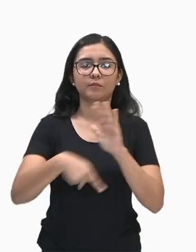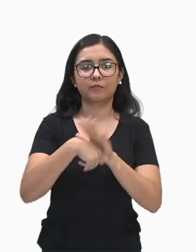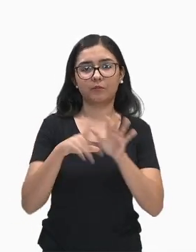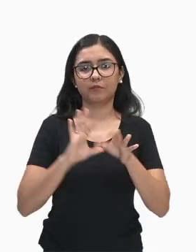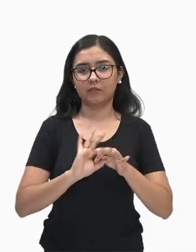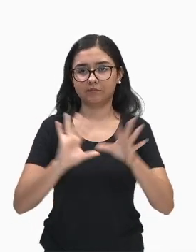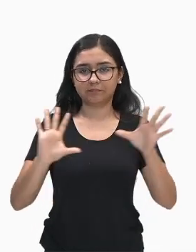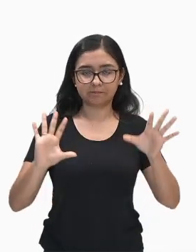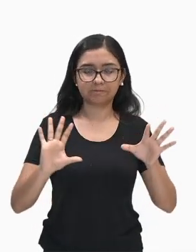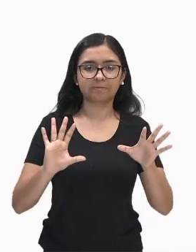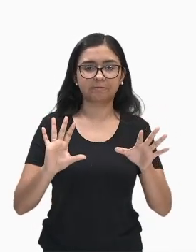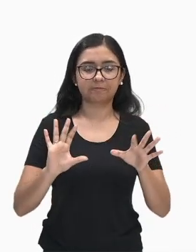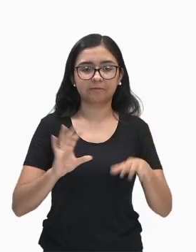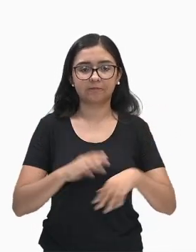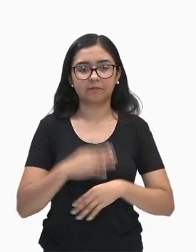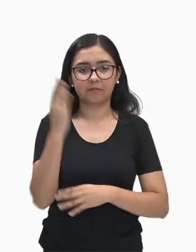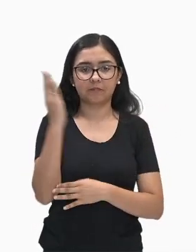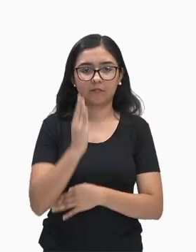como